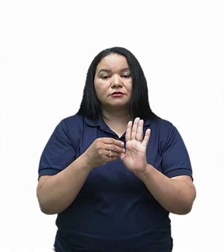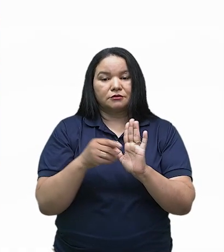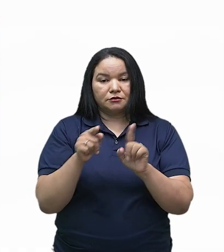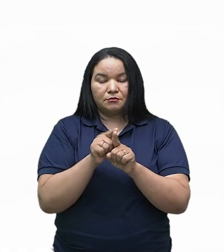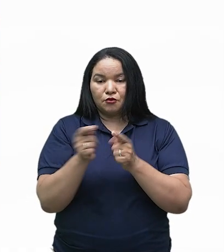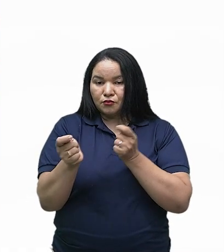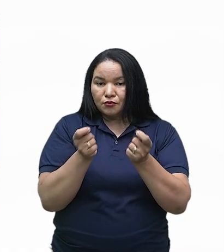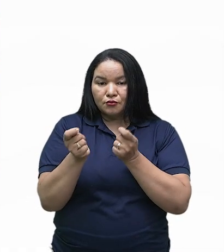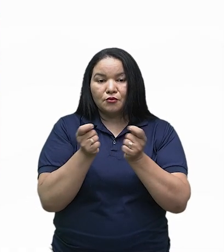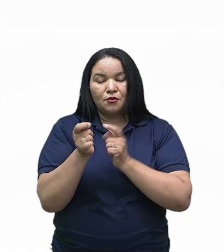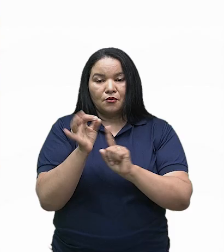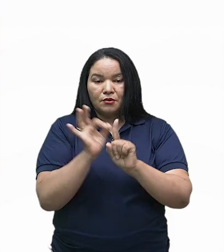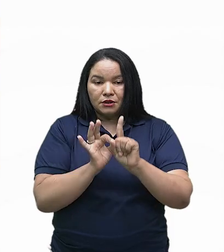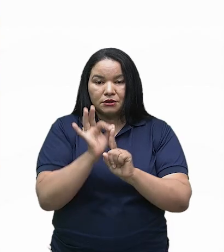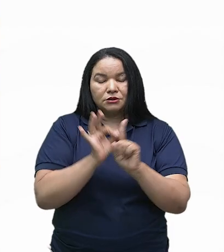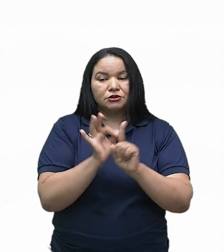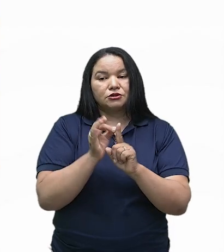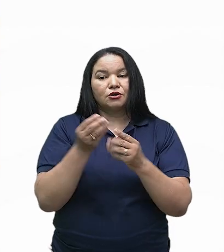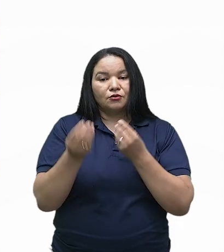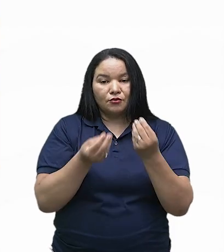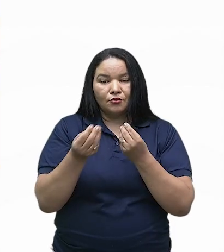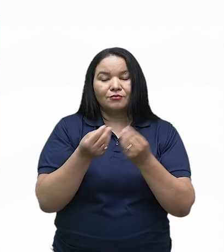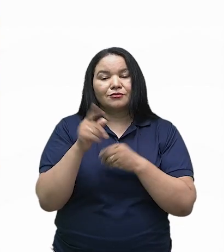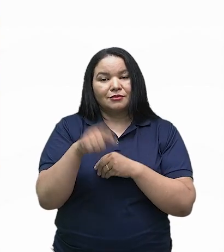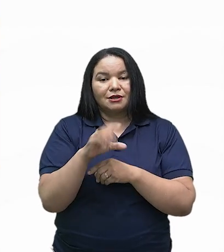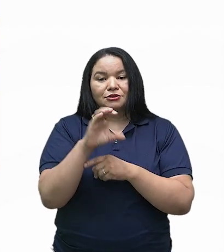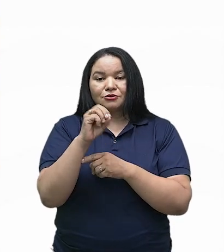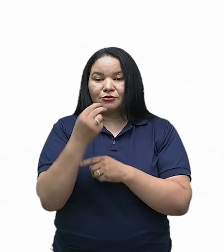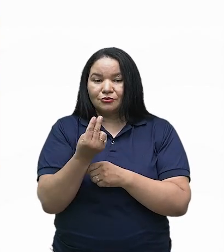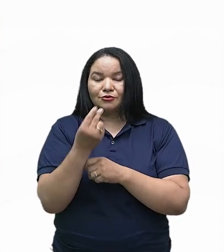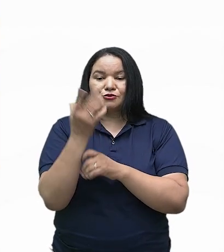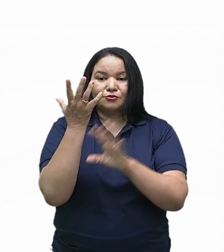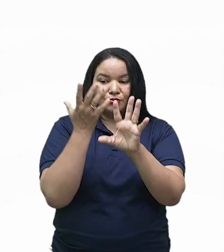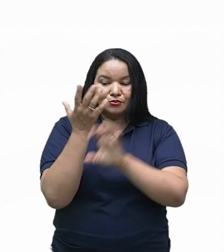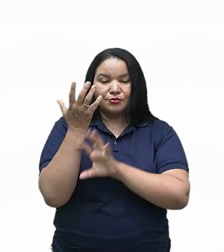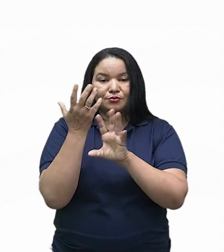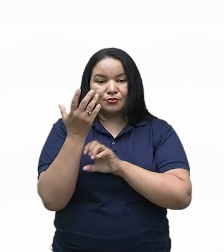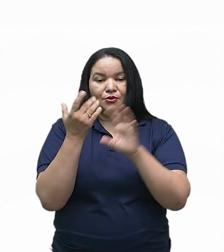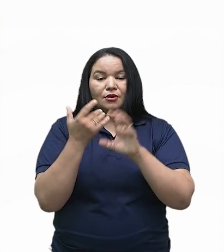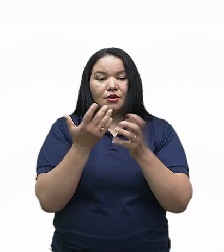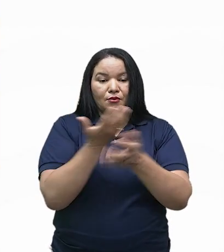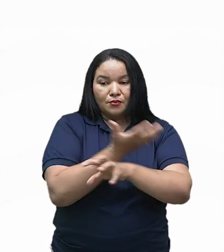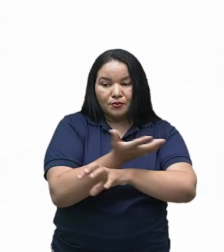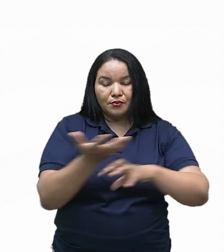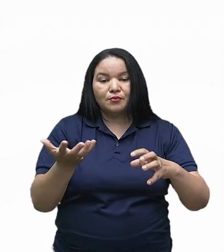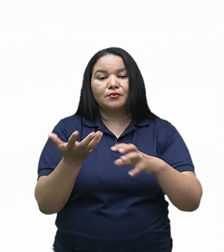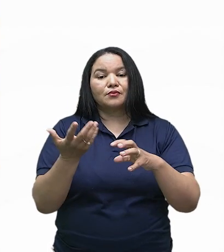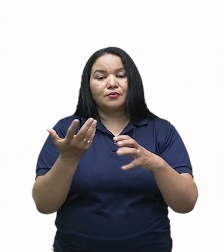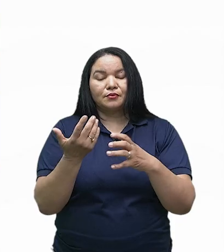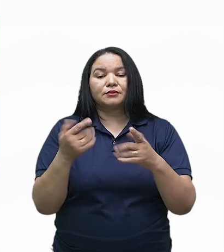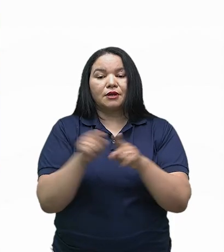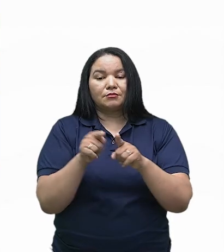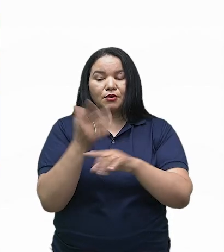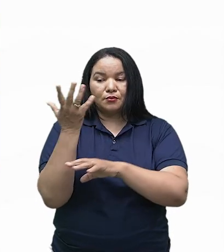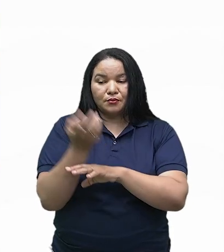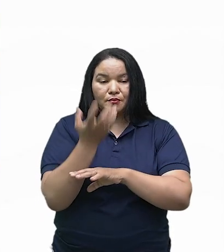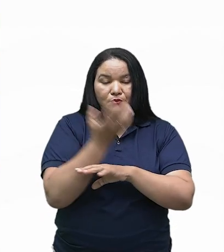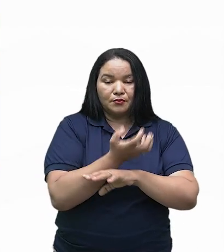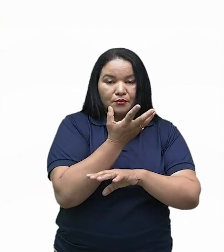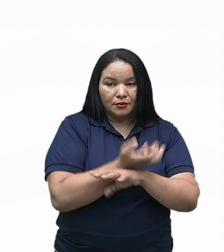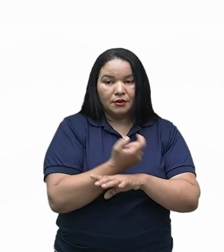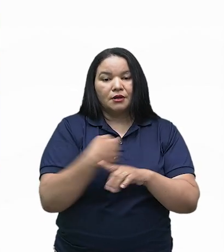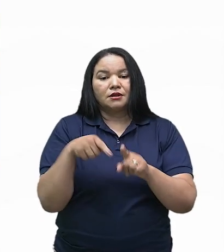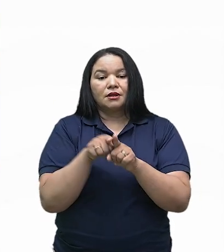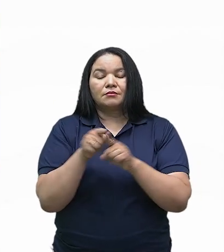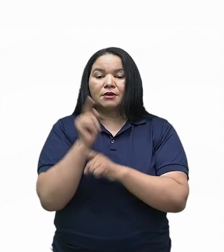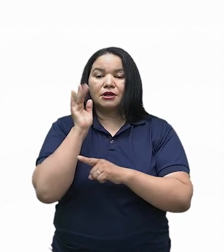regulação climática, onde ela age como esse sumidouro de carbono, onde a vegetação absorve o gás carbônico. Ela também